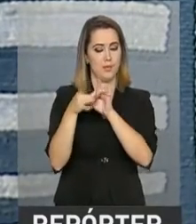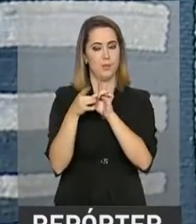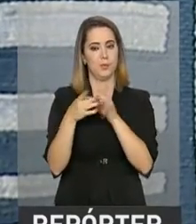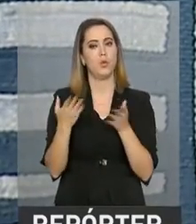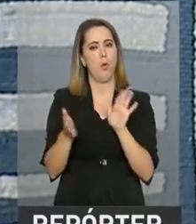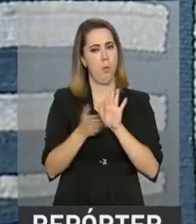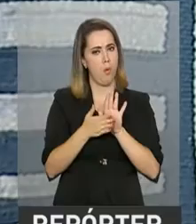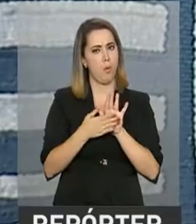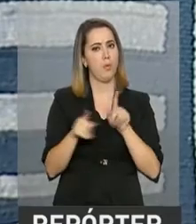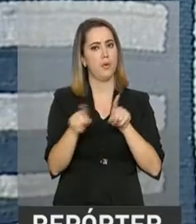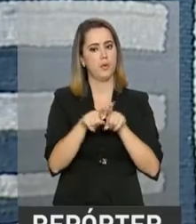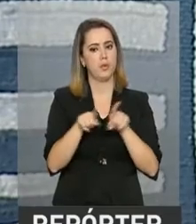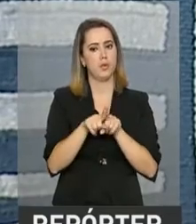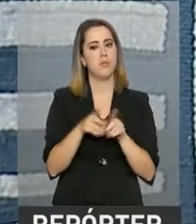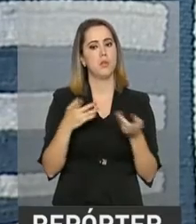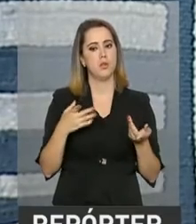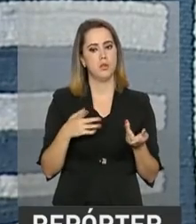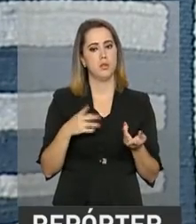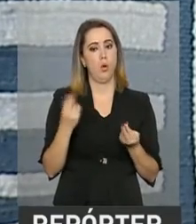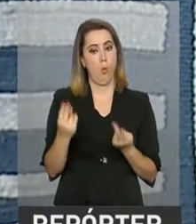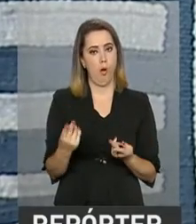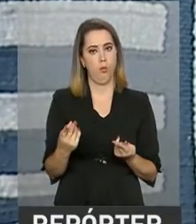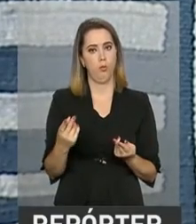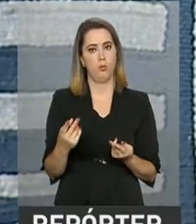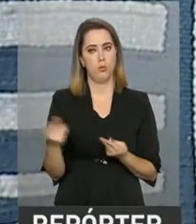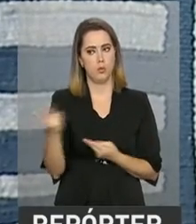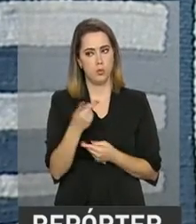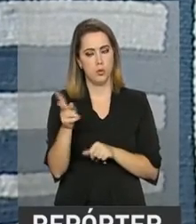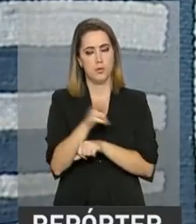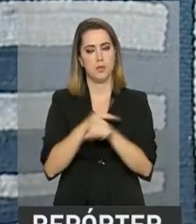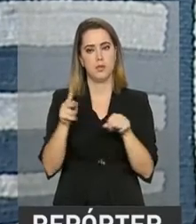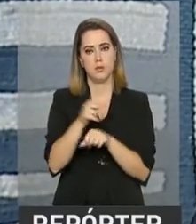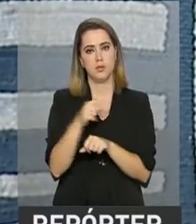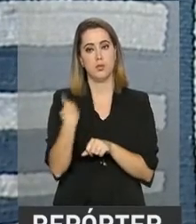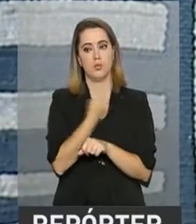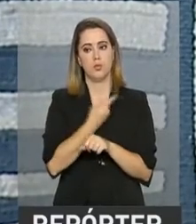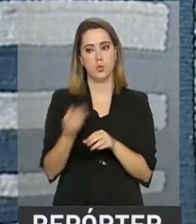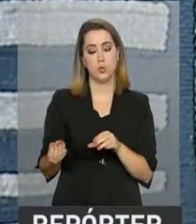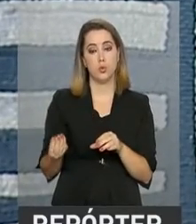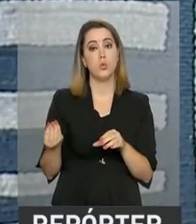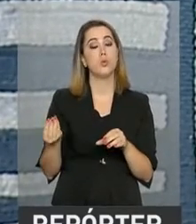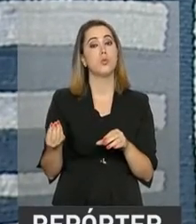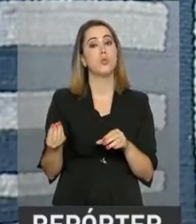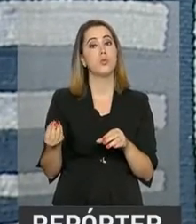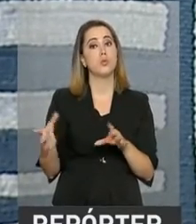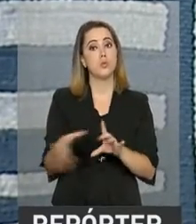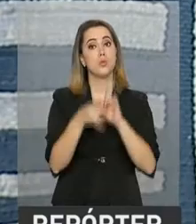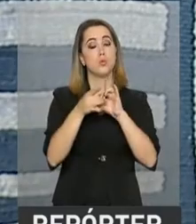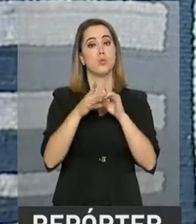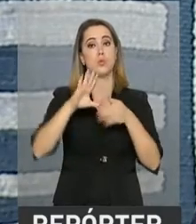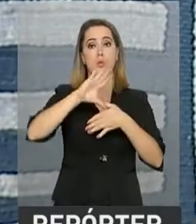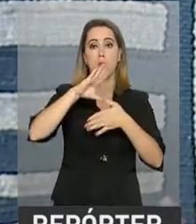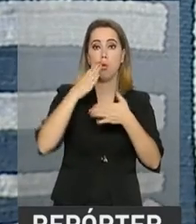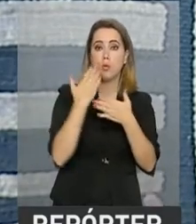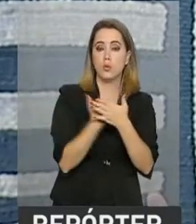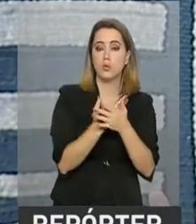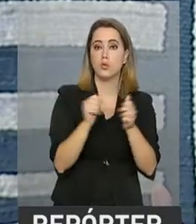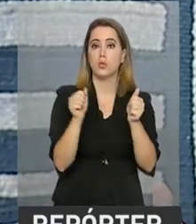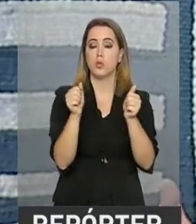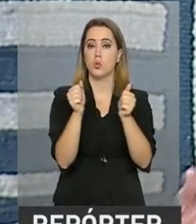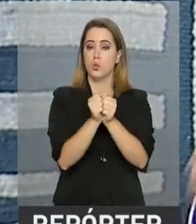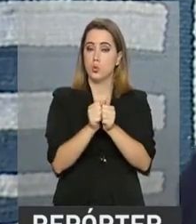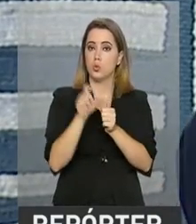conseguimos até na proposta de nos integrarmos integrar o mercosul com a aliança do pacífico